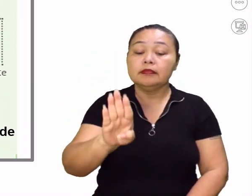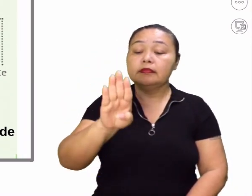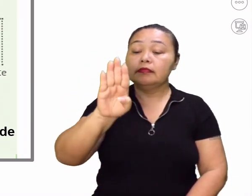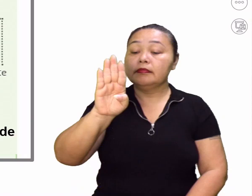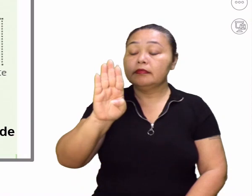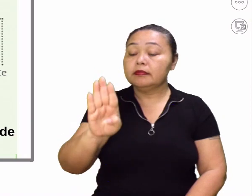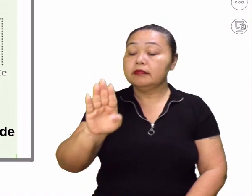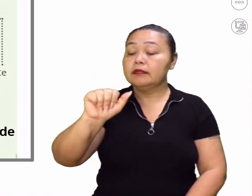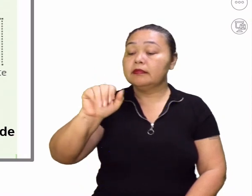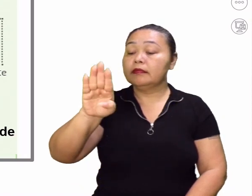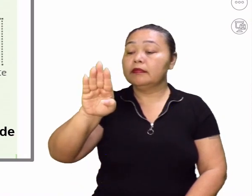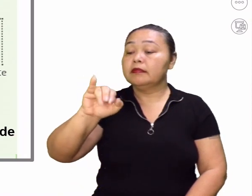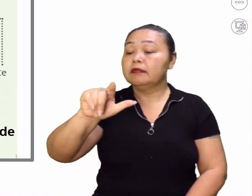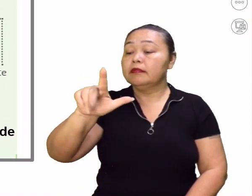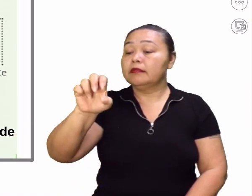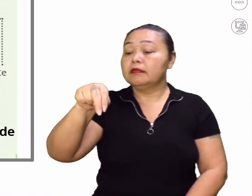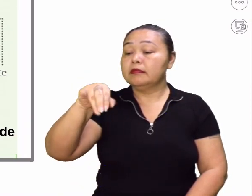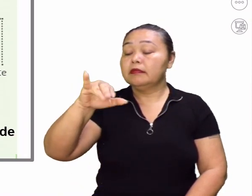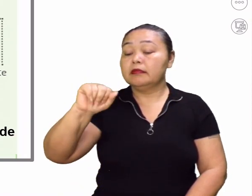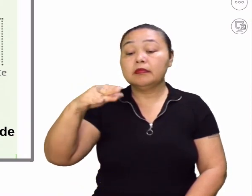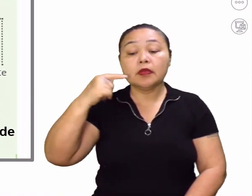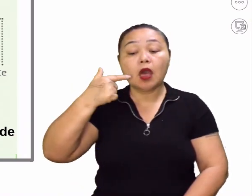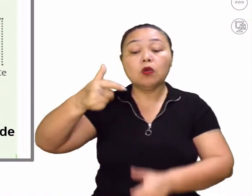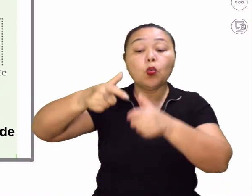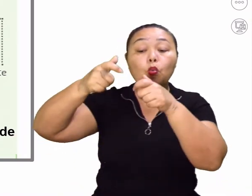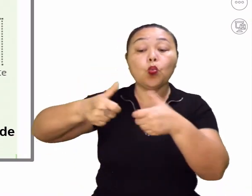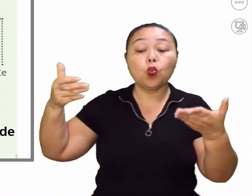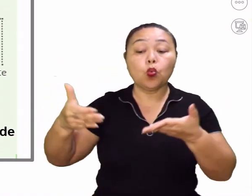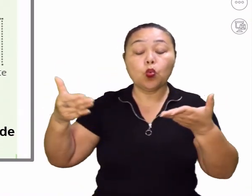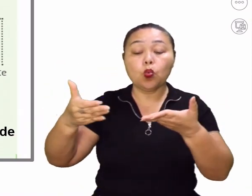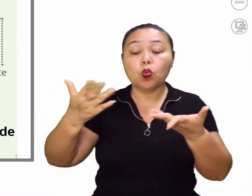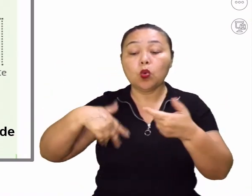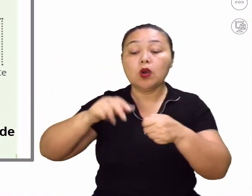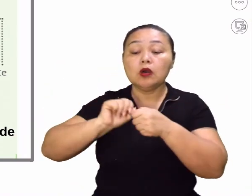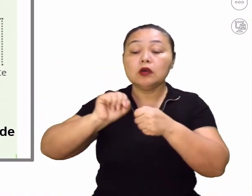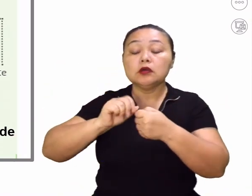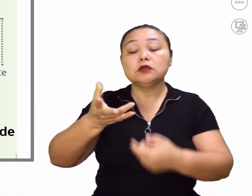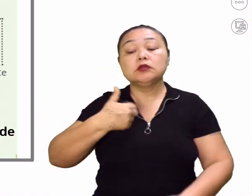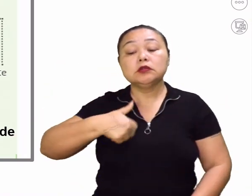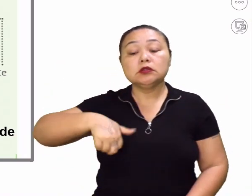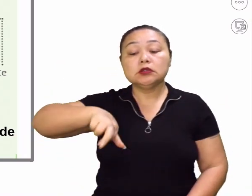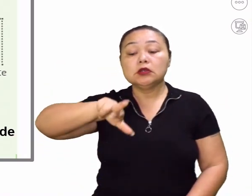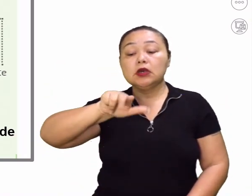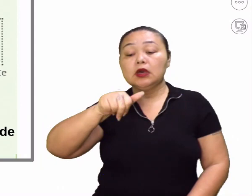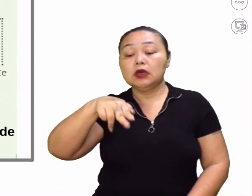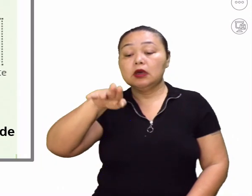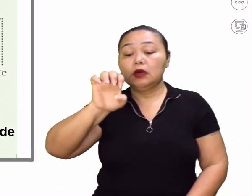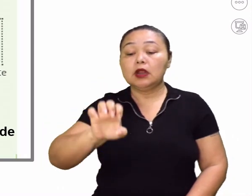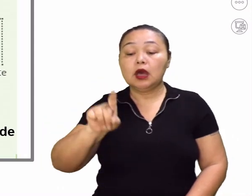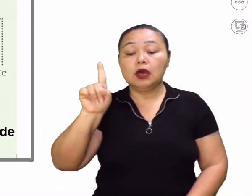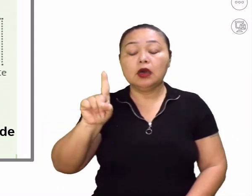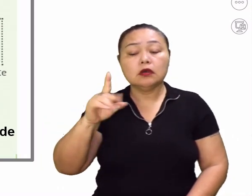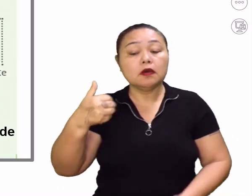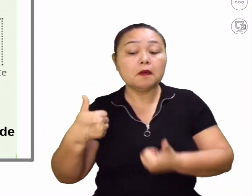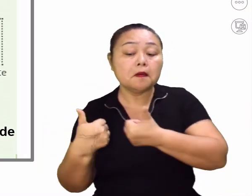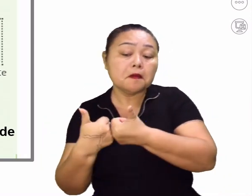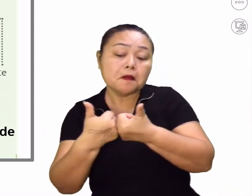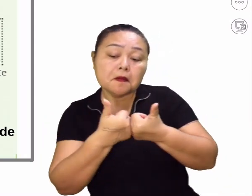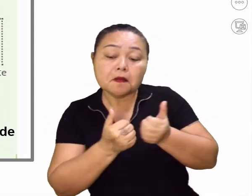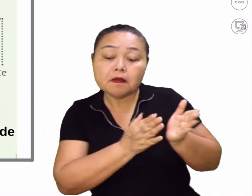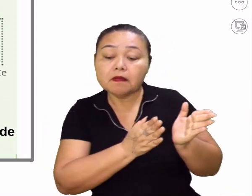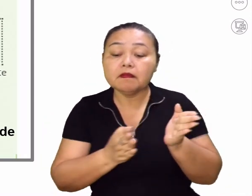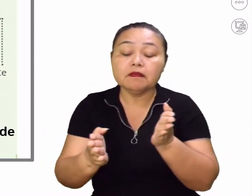Onde é que era a Babilônia hoje, né? Seria ali a região do Iraque, né? Exatamente, ó. Lá, ó, na proximidade do